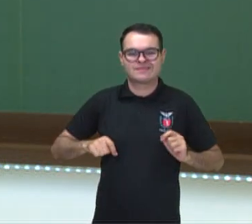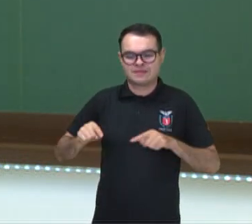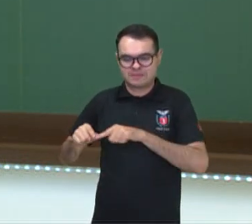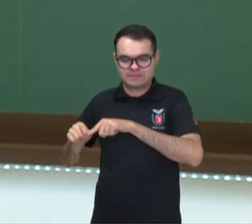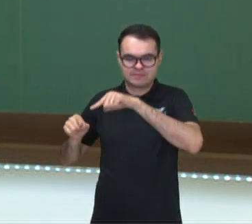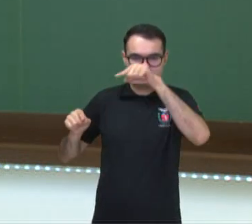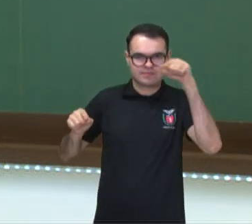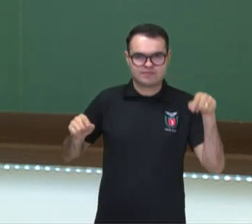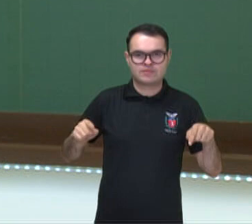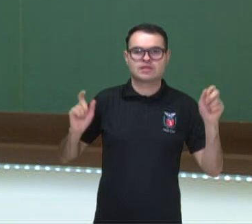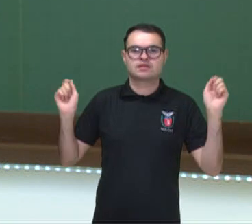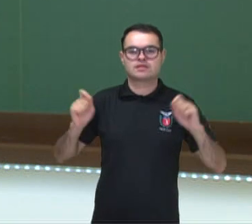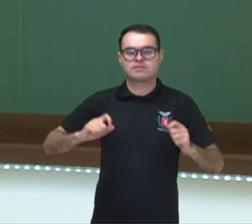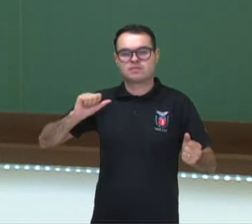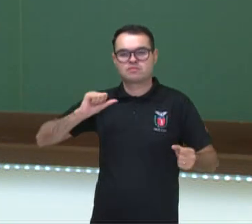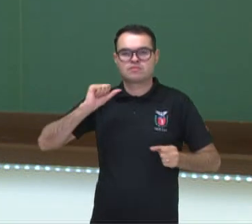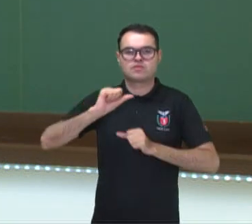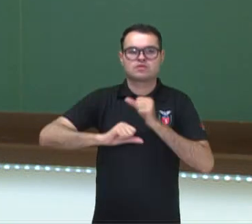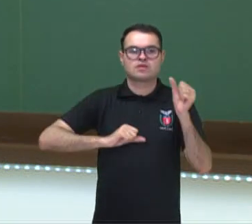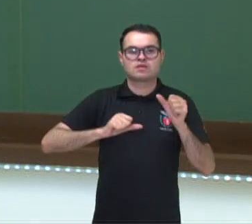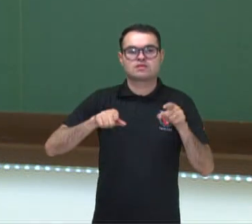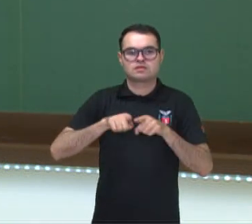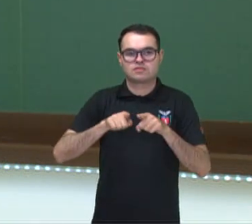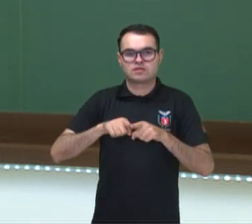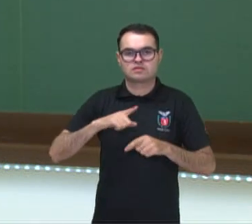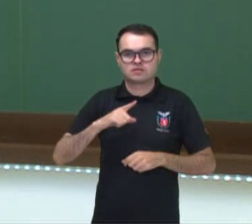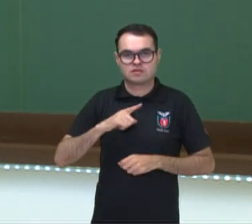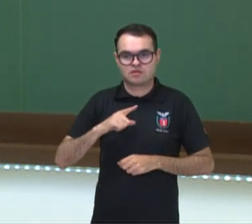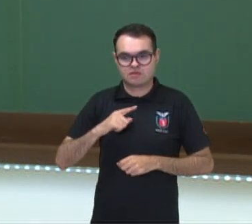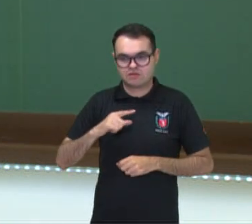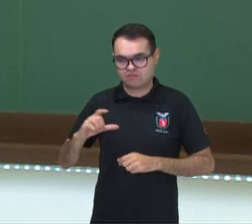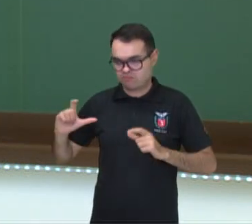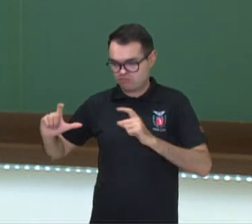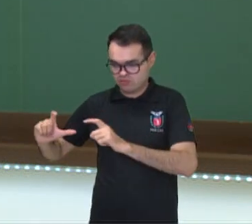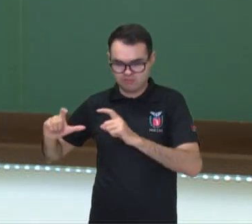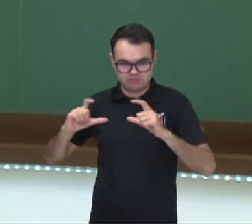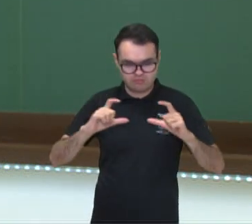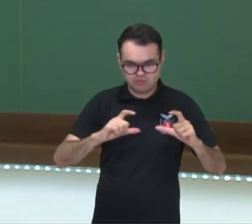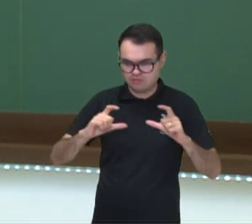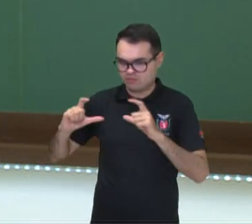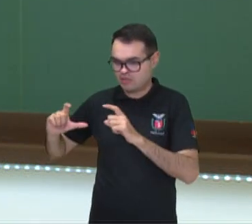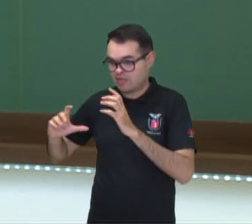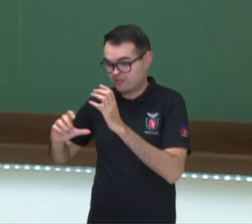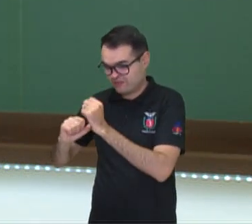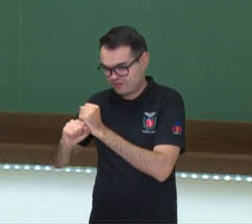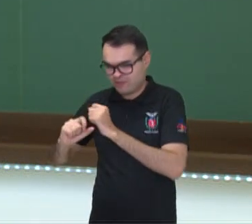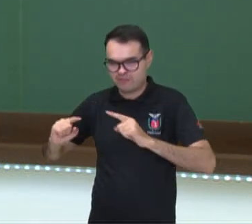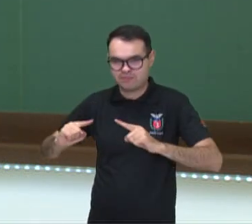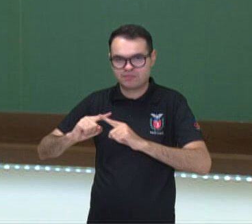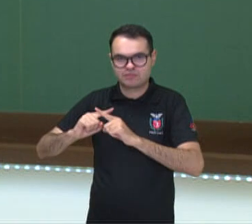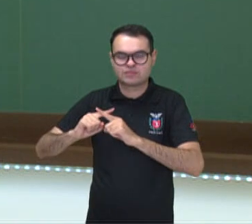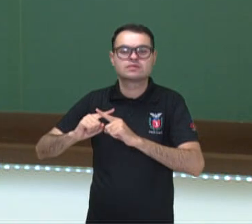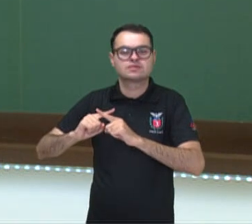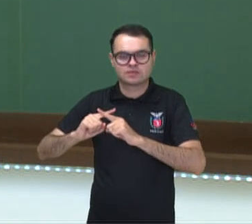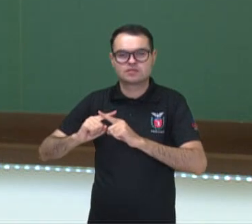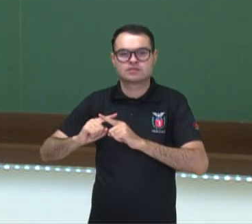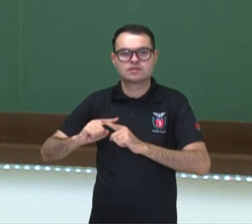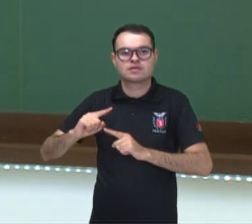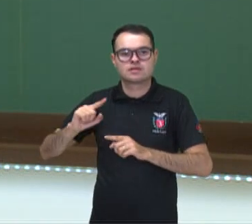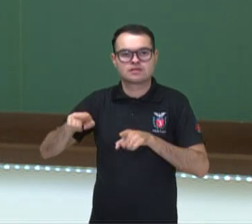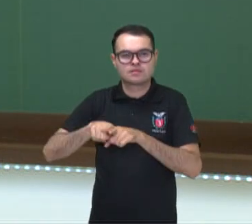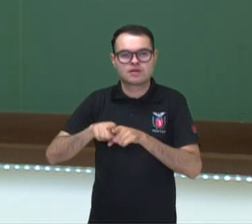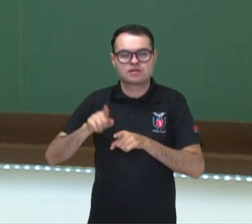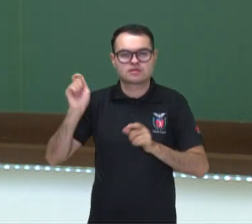produto da soma pela diferença. Tenho o produto da soma pela diferença, consigo transformar na diferença de dois